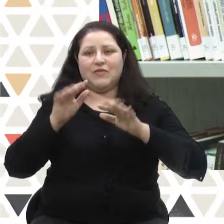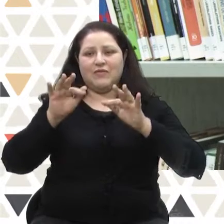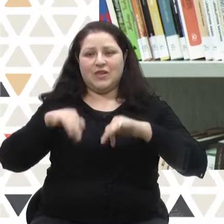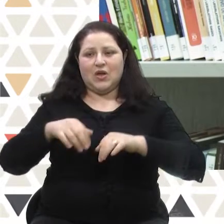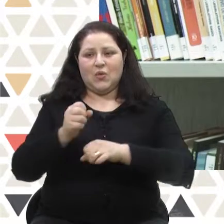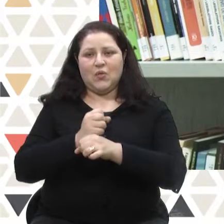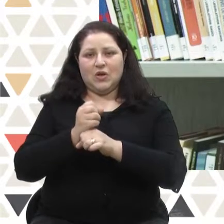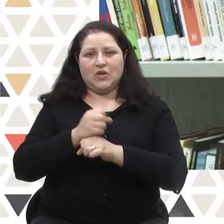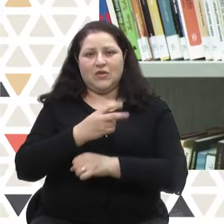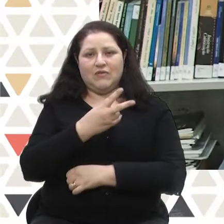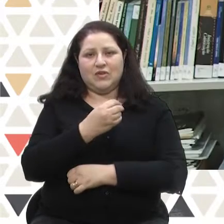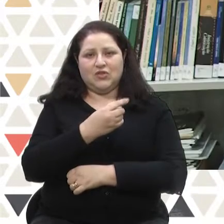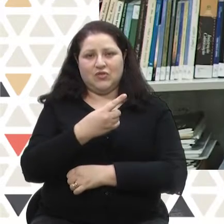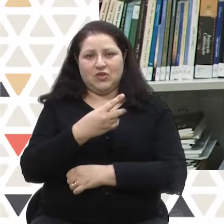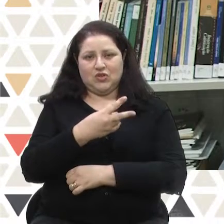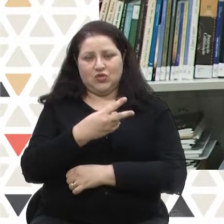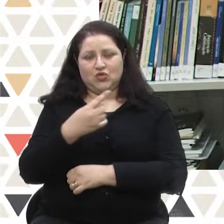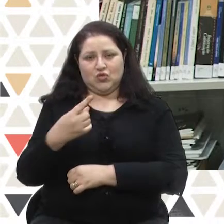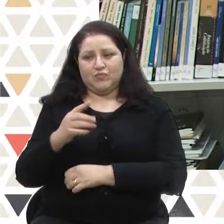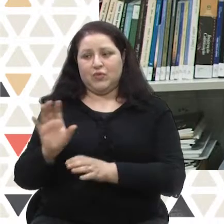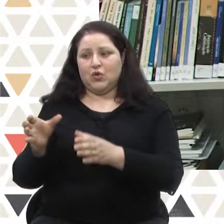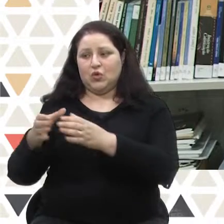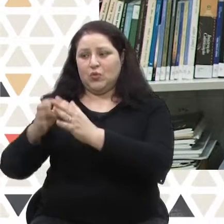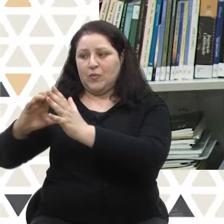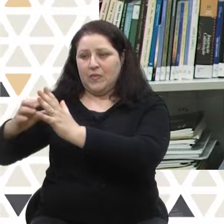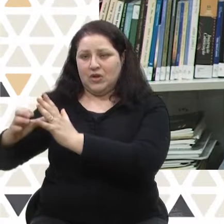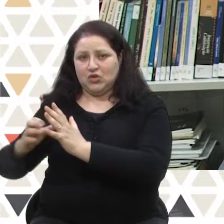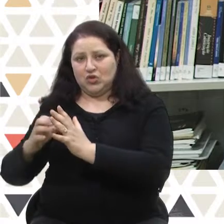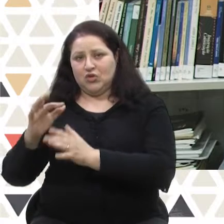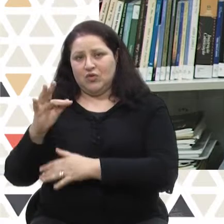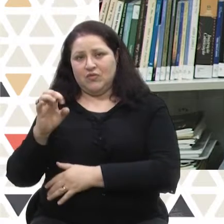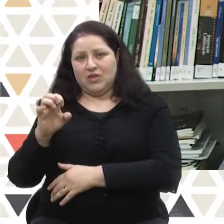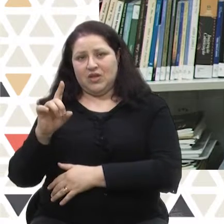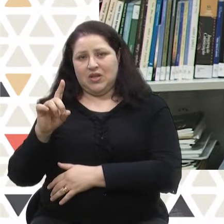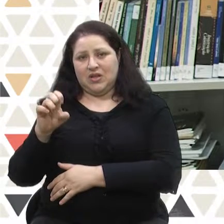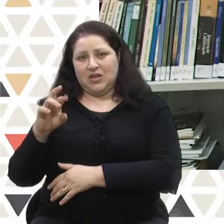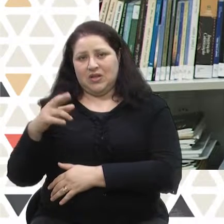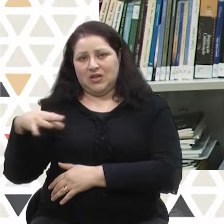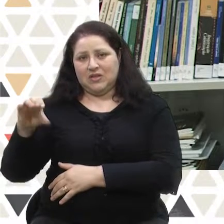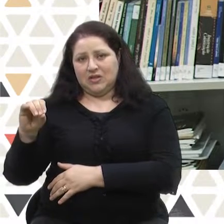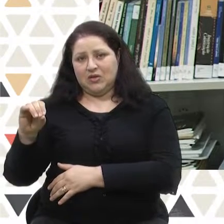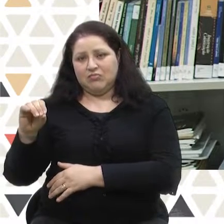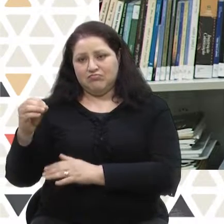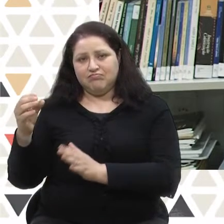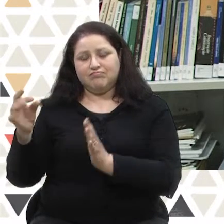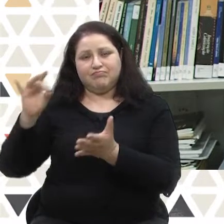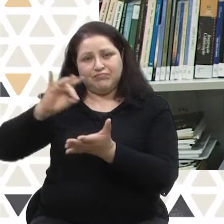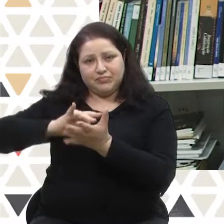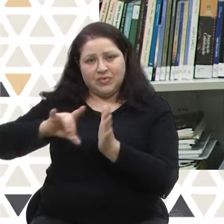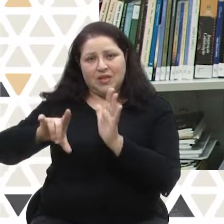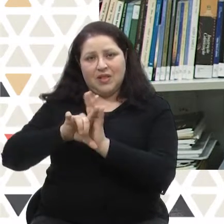ano de 2021. As federações foram regulamentadas através da Lei